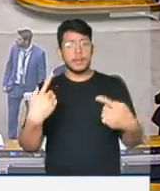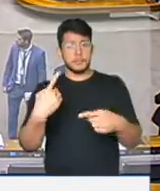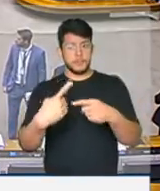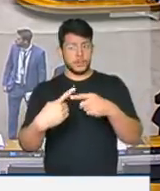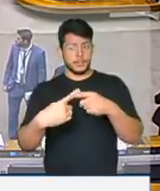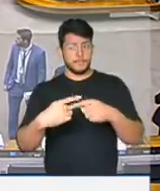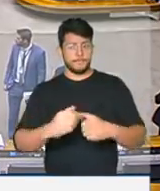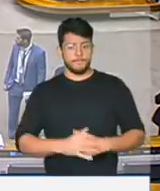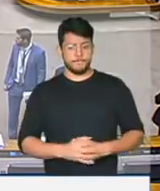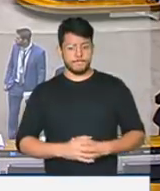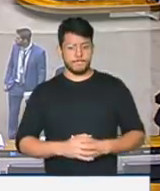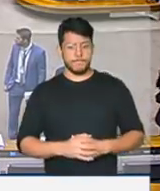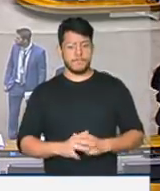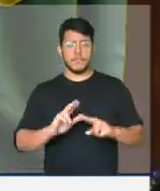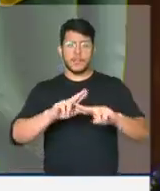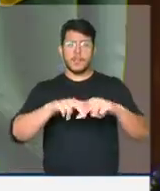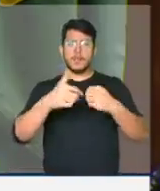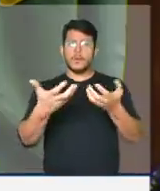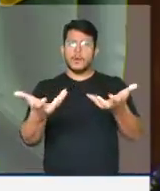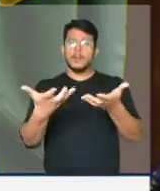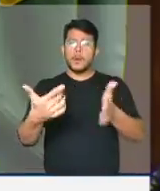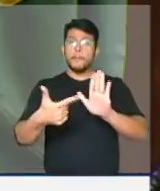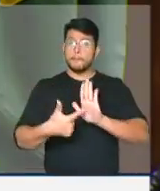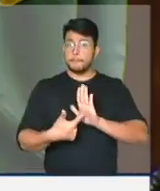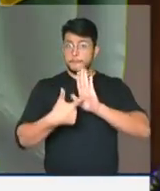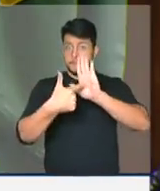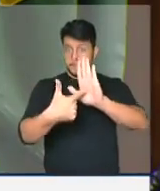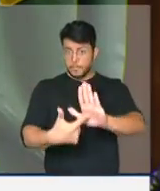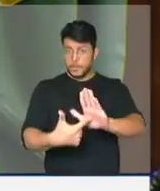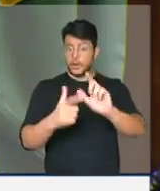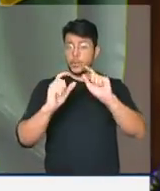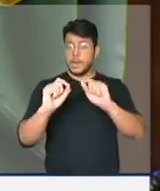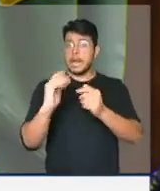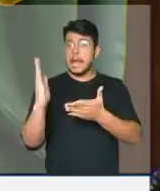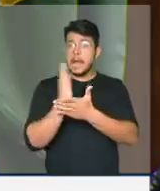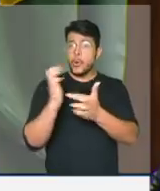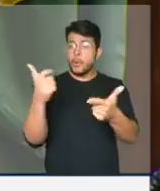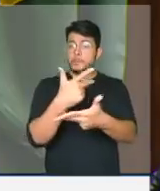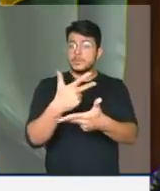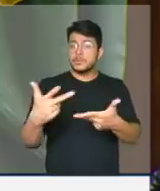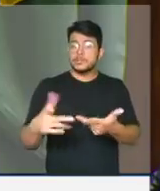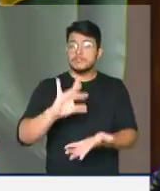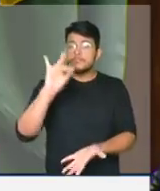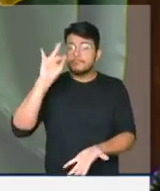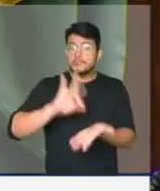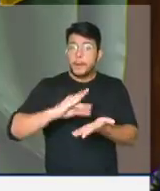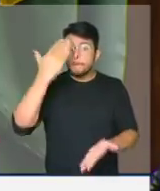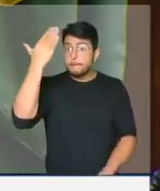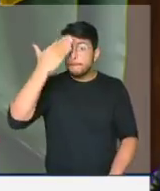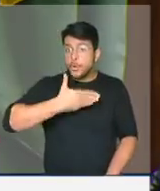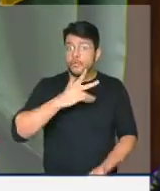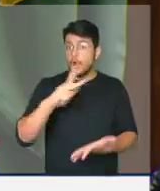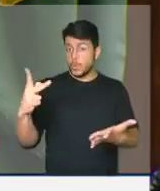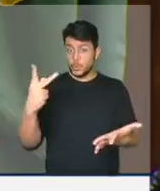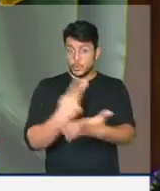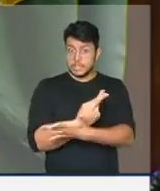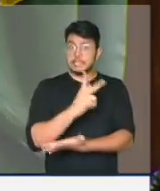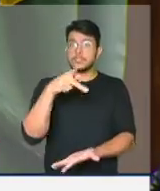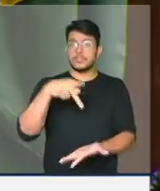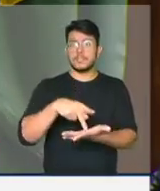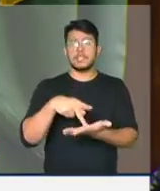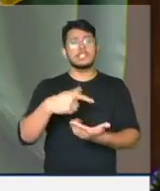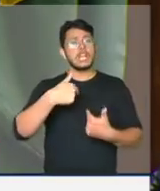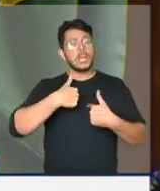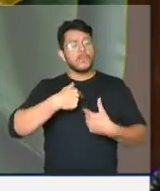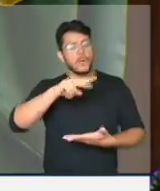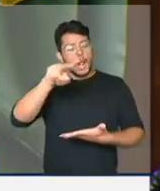Sâmia, listar aqui alguns fatos comprovados. Eu vou ser cuidadoso na leitura,